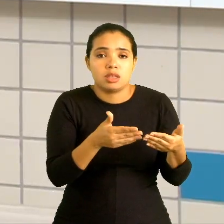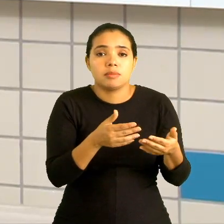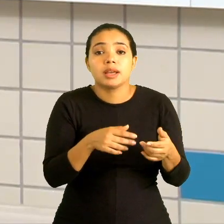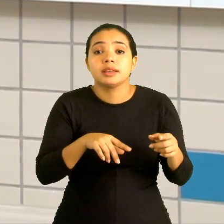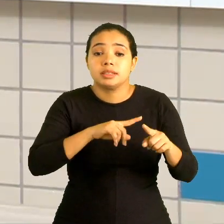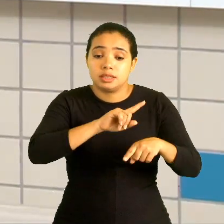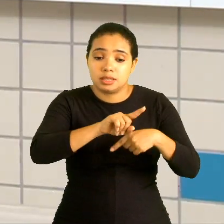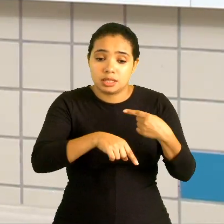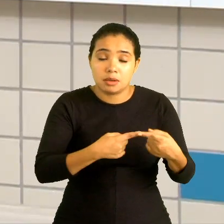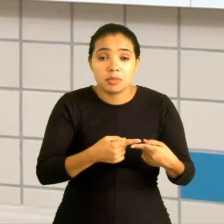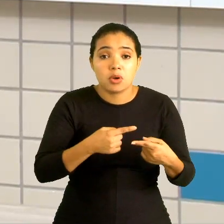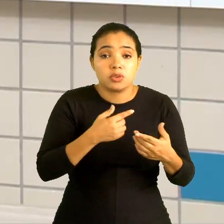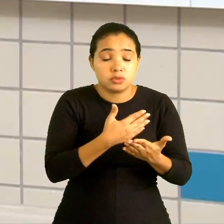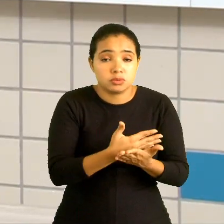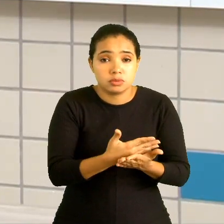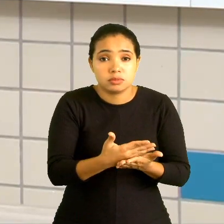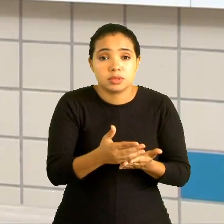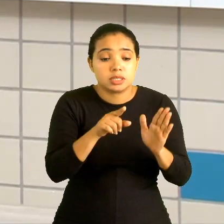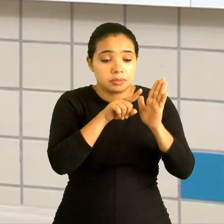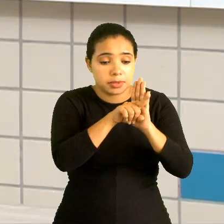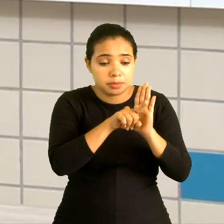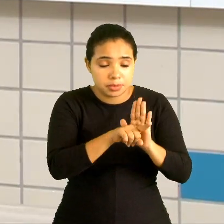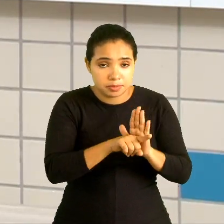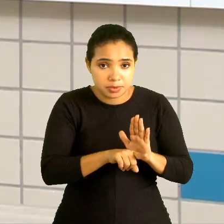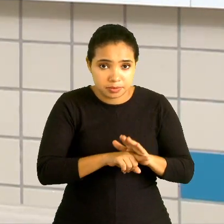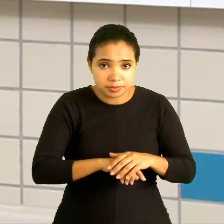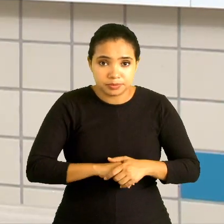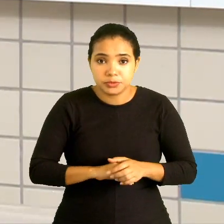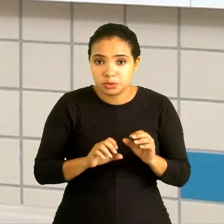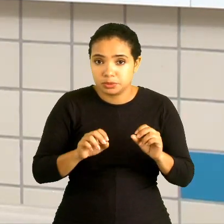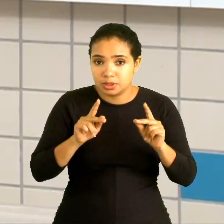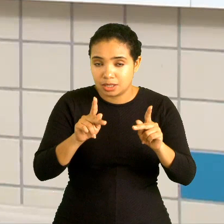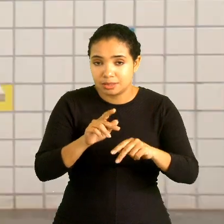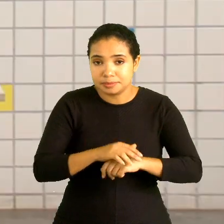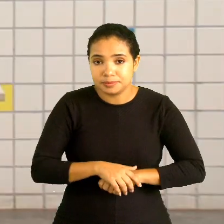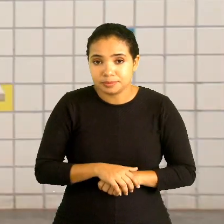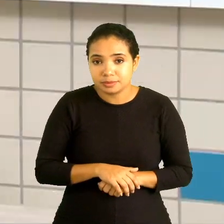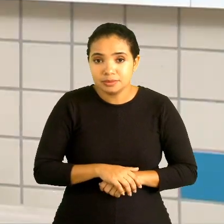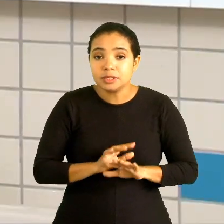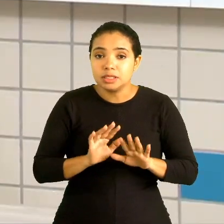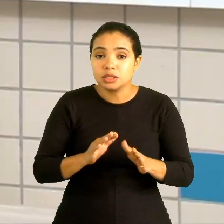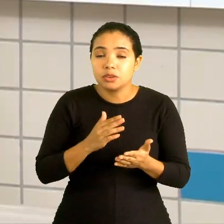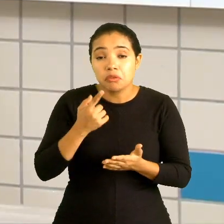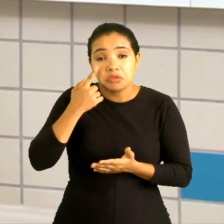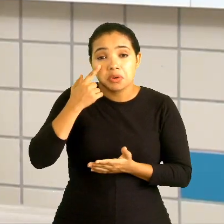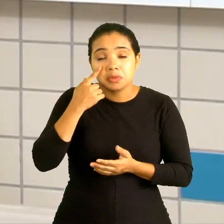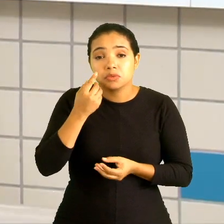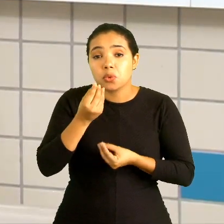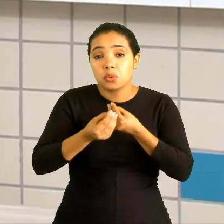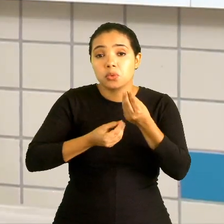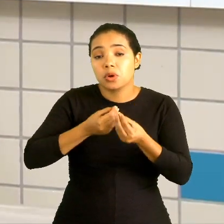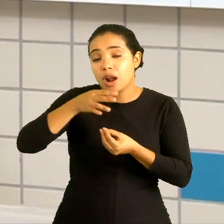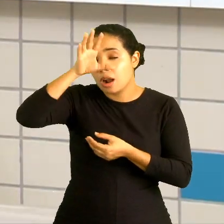e depois vocês iniciam as perguntas, ok? Então vamos ver o que nós